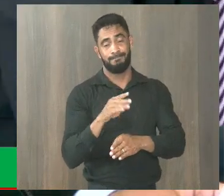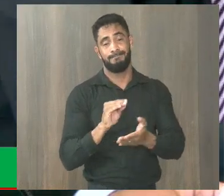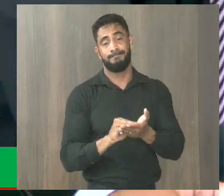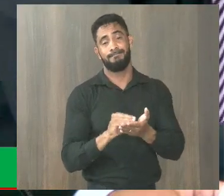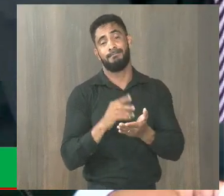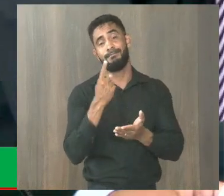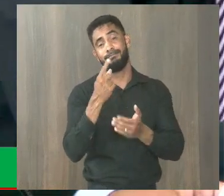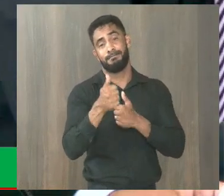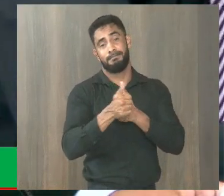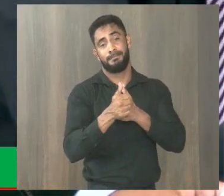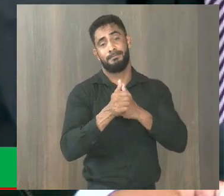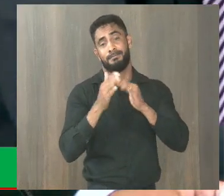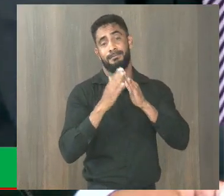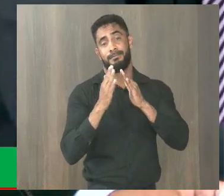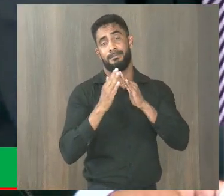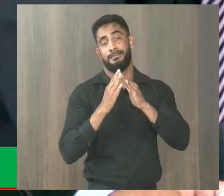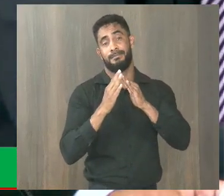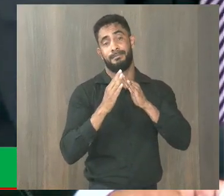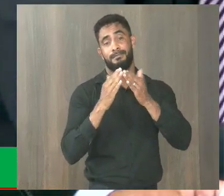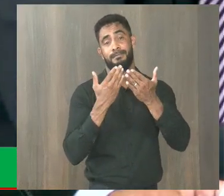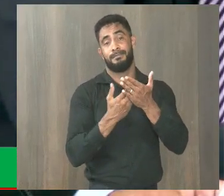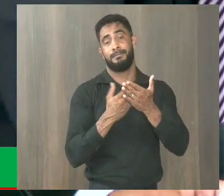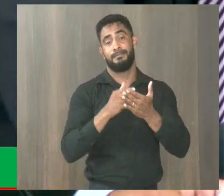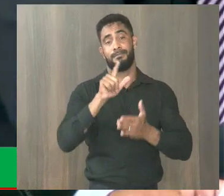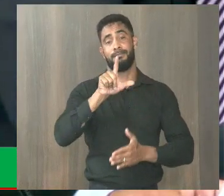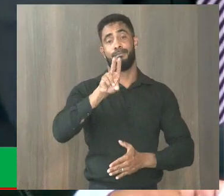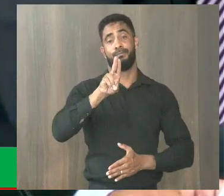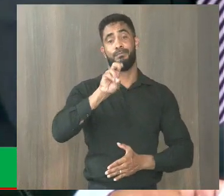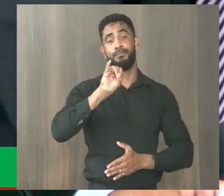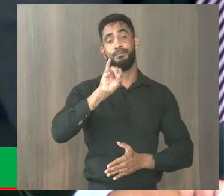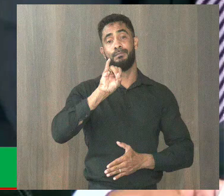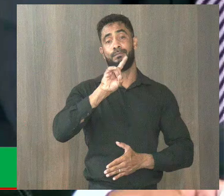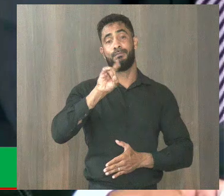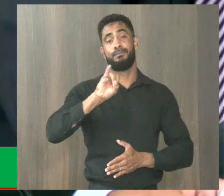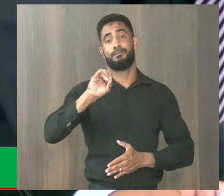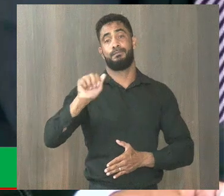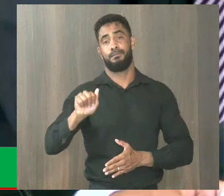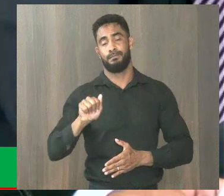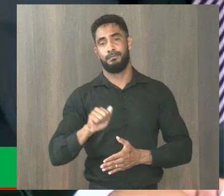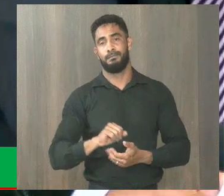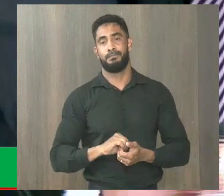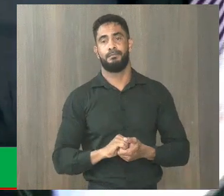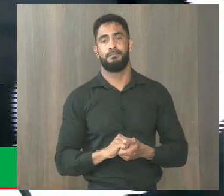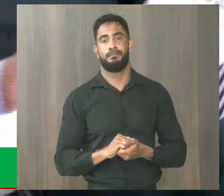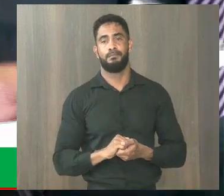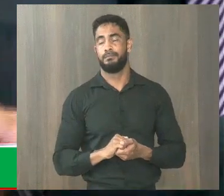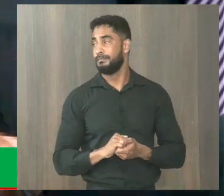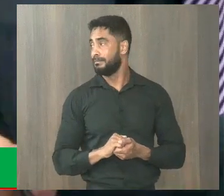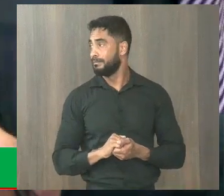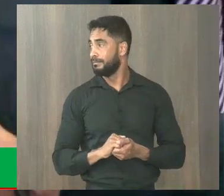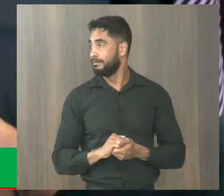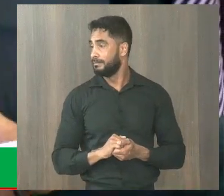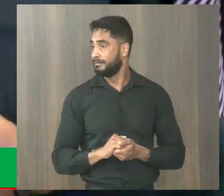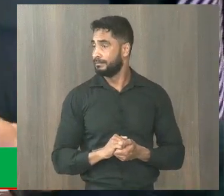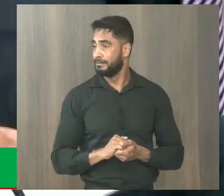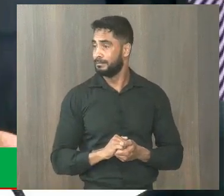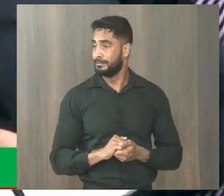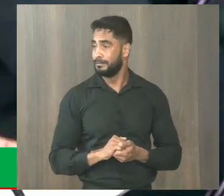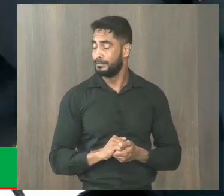perto da escola do Luzia, a Pedro Marques, pedindo nosso secretário também de obra para atender aí. Obrigado, presidente. A partir, Bruno?